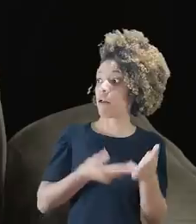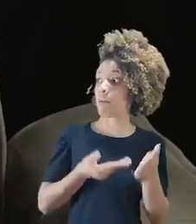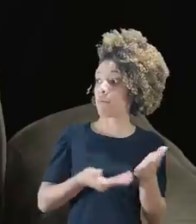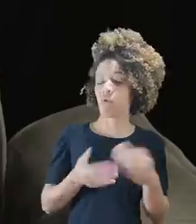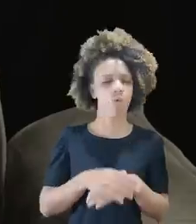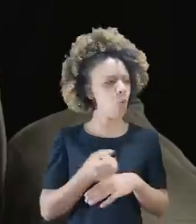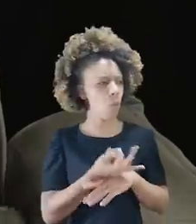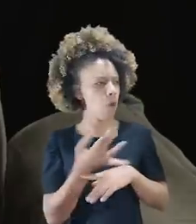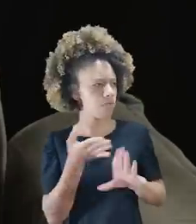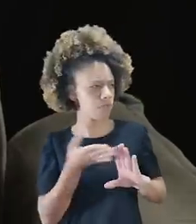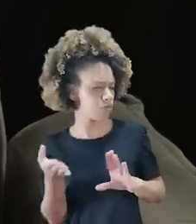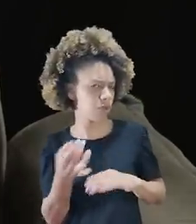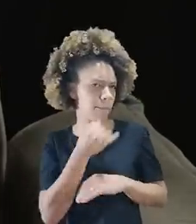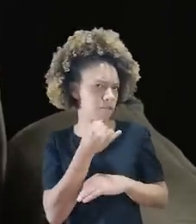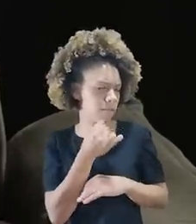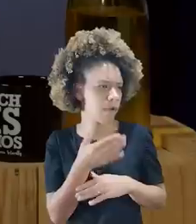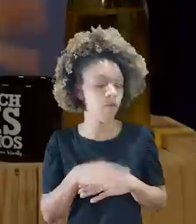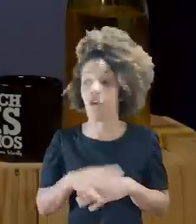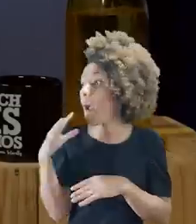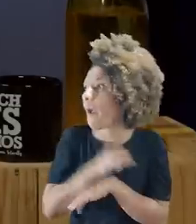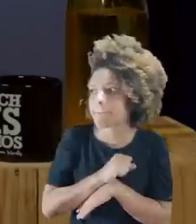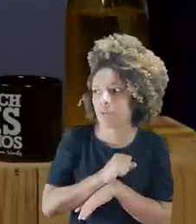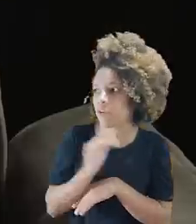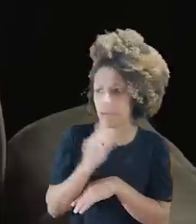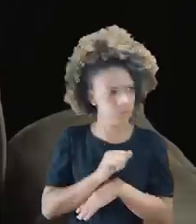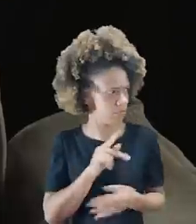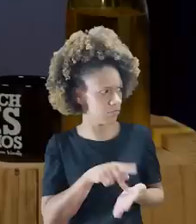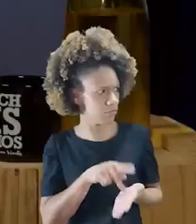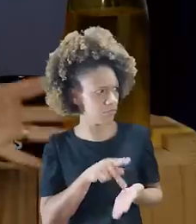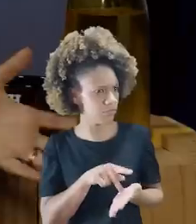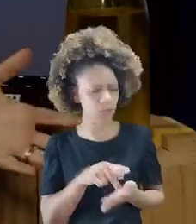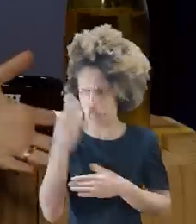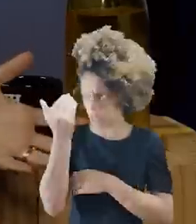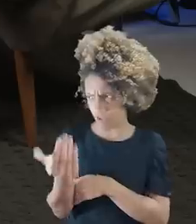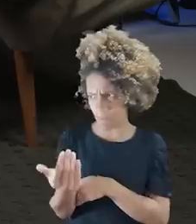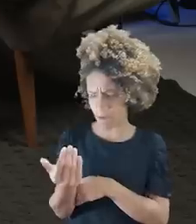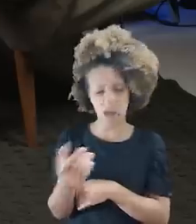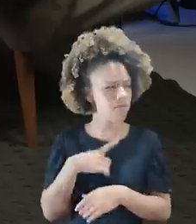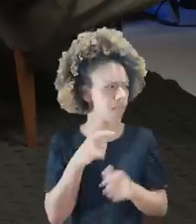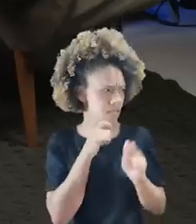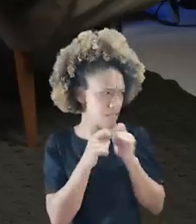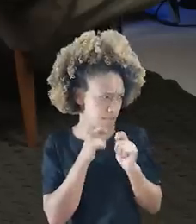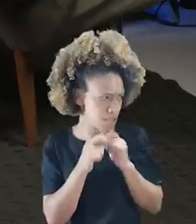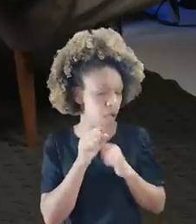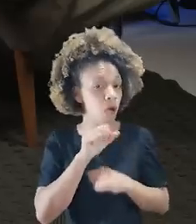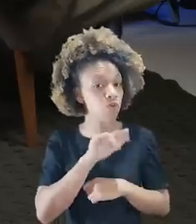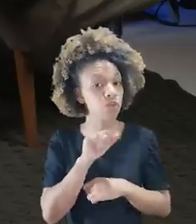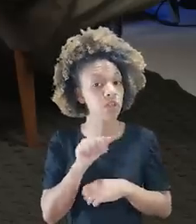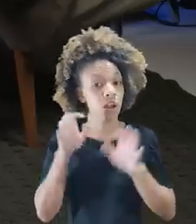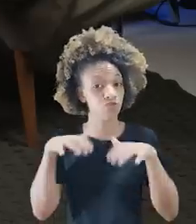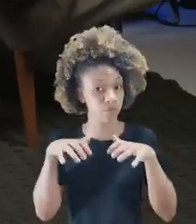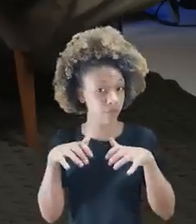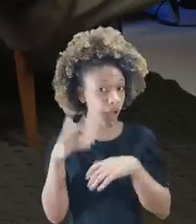acabado quanto tempo ficou nisso assim de tipo de eu foi tudo muito rápido é mesmo a gente tá a gente tá entrevistando a Suzana tá